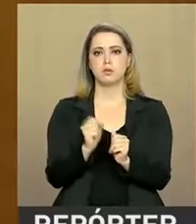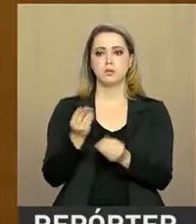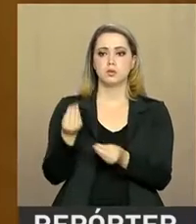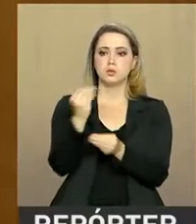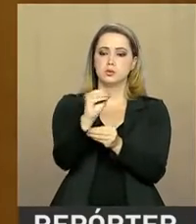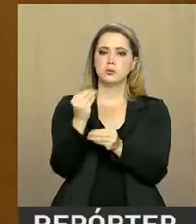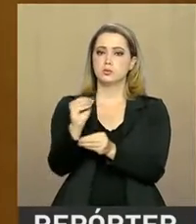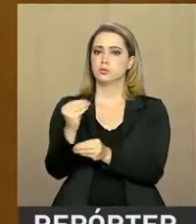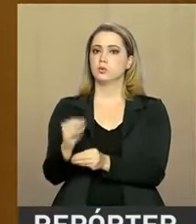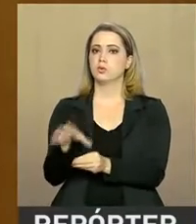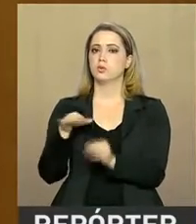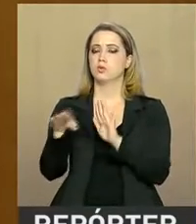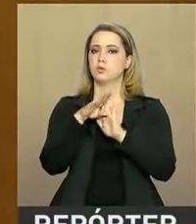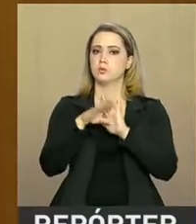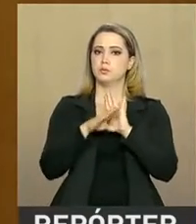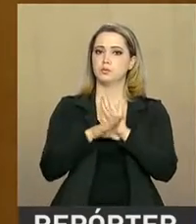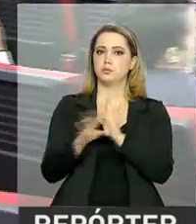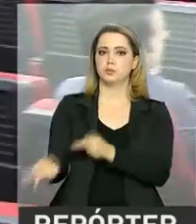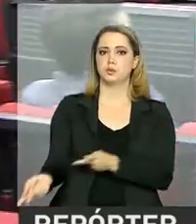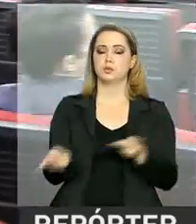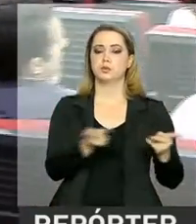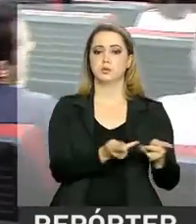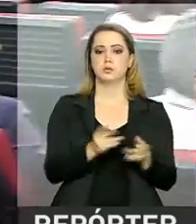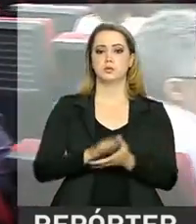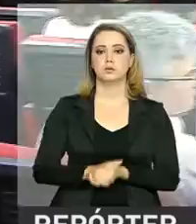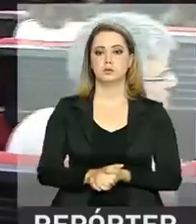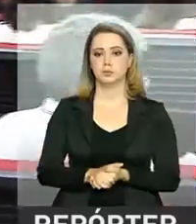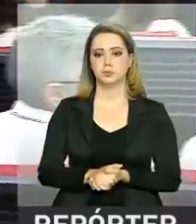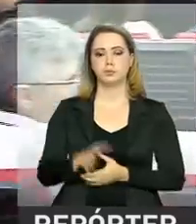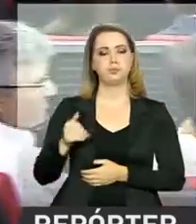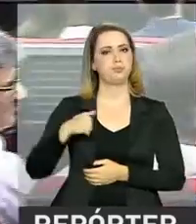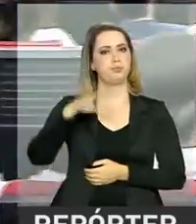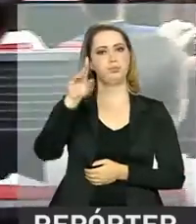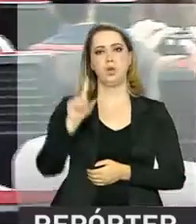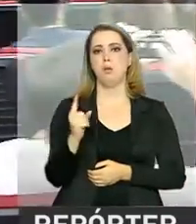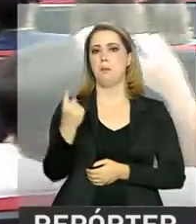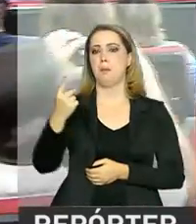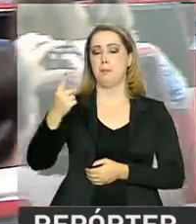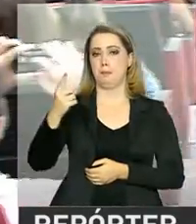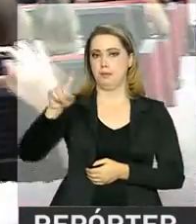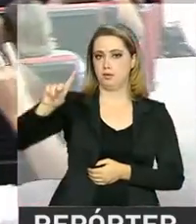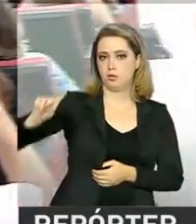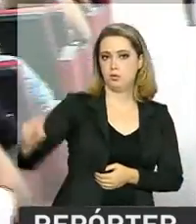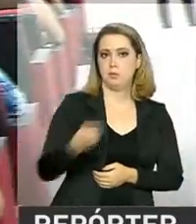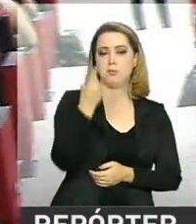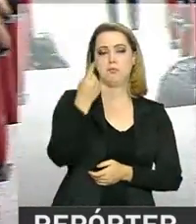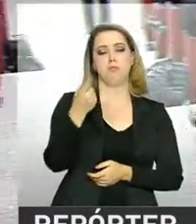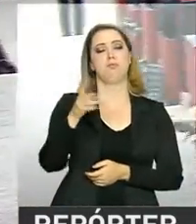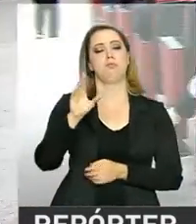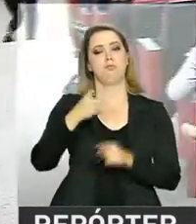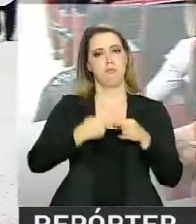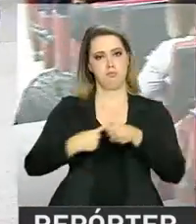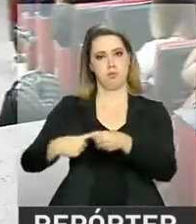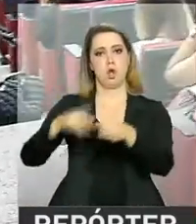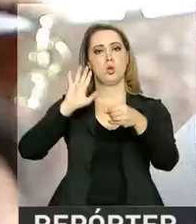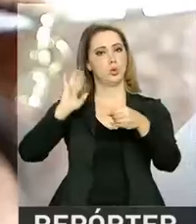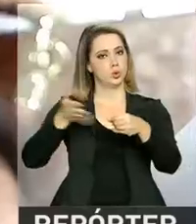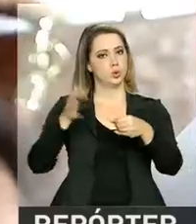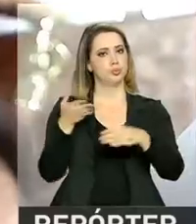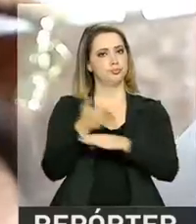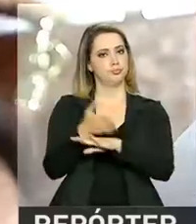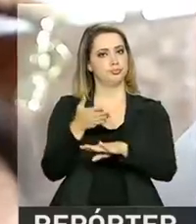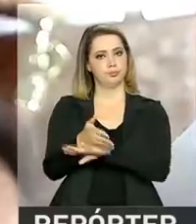inserida no programa de visita domiciliar mais de mil municípios já aderiram ao programa e o prazo para